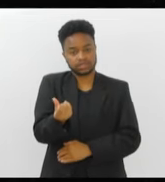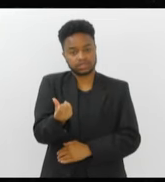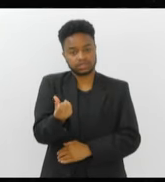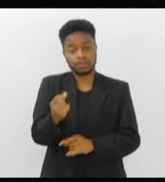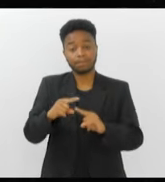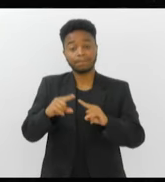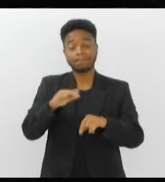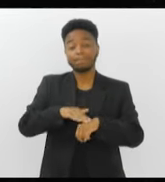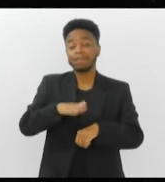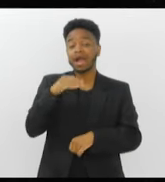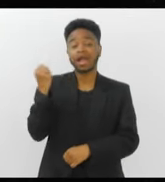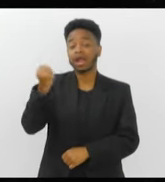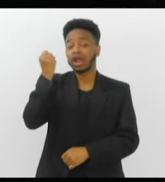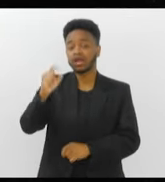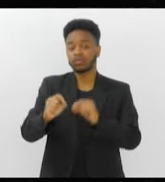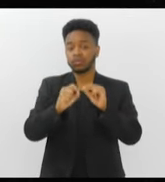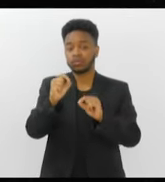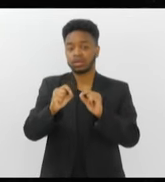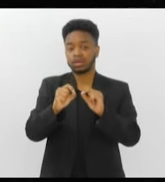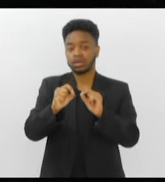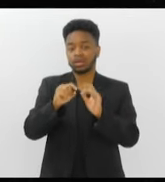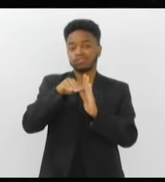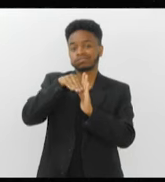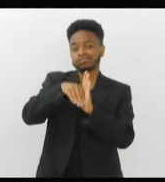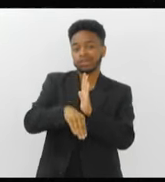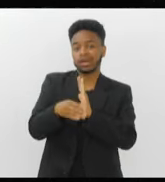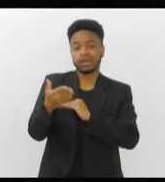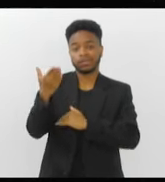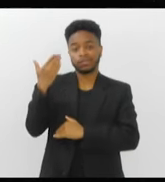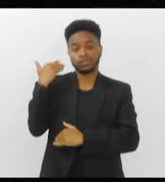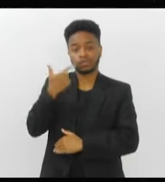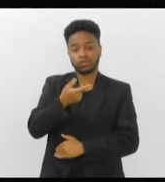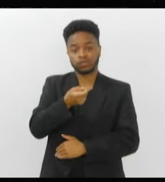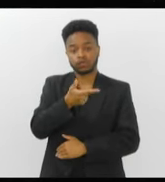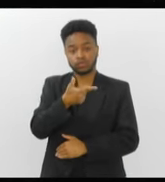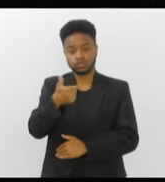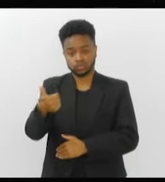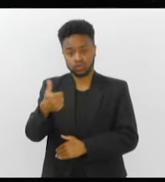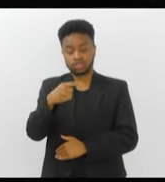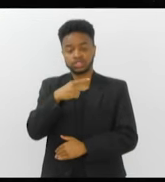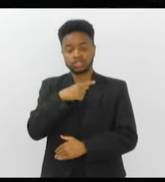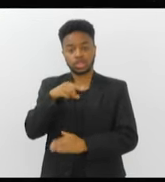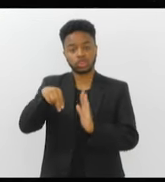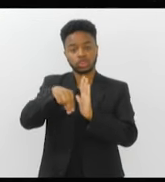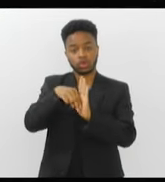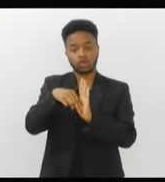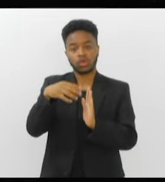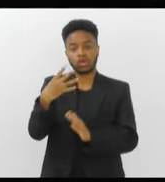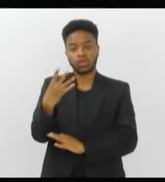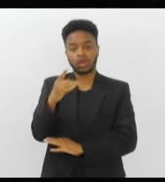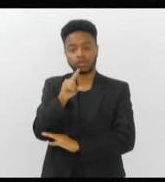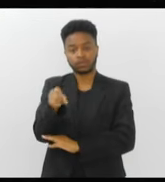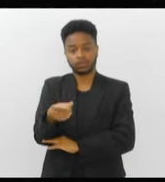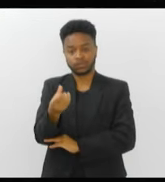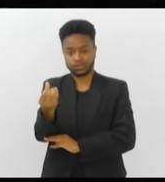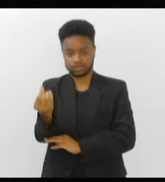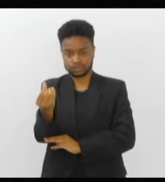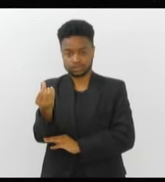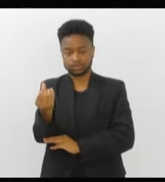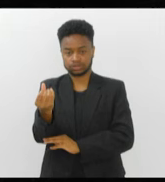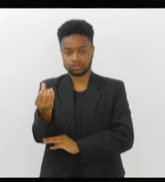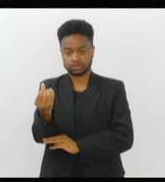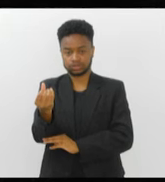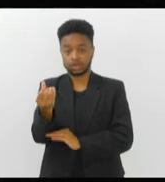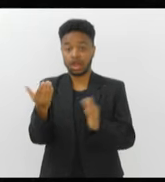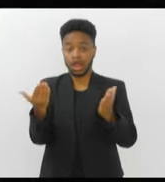ainda, caiu de uma nota de 21 de 4,6, deputado Serafini,